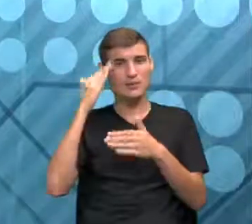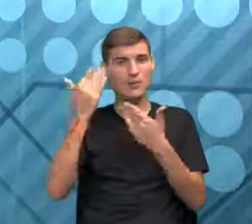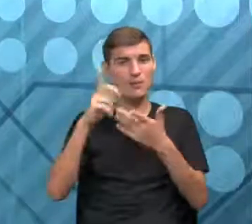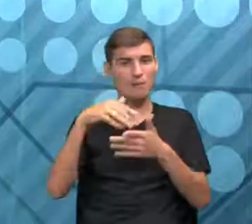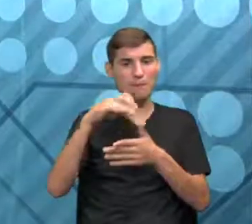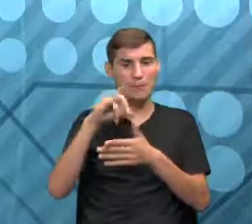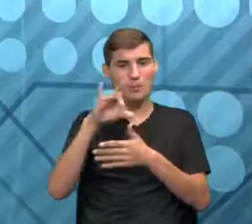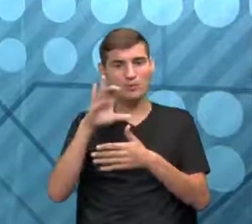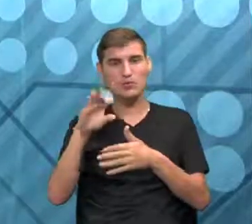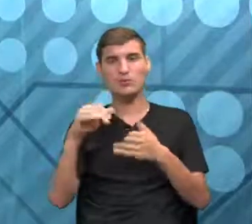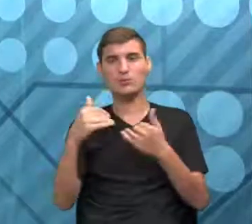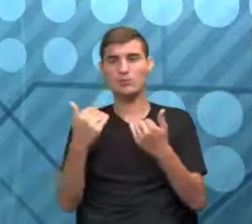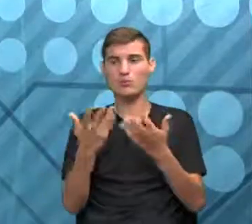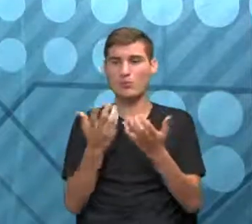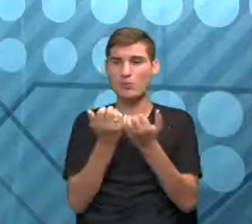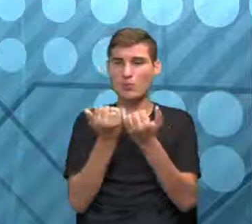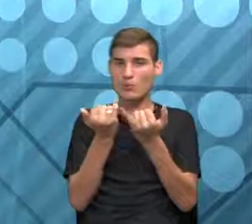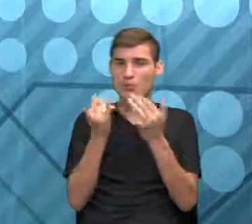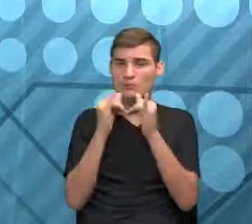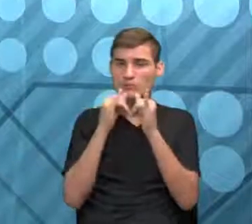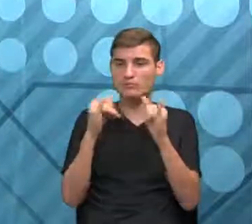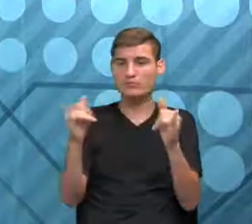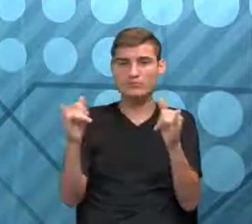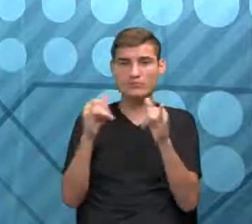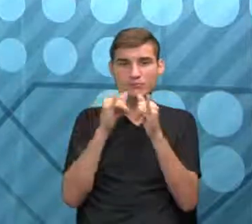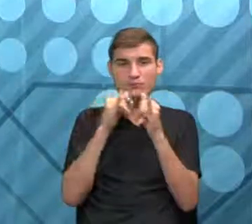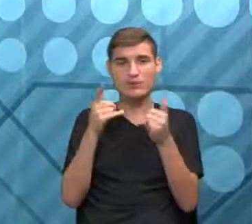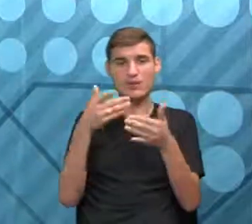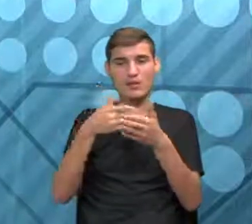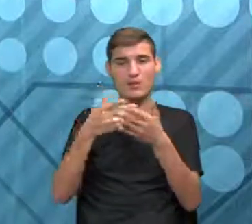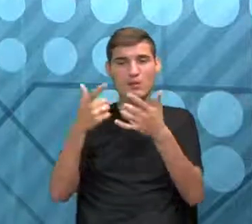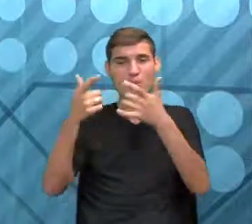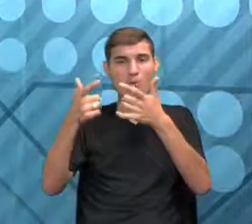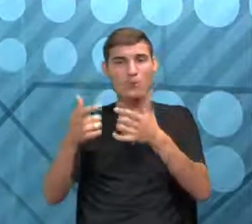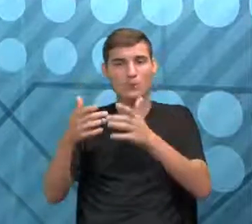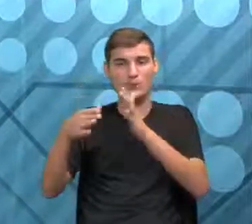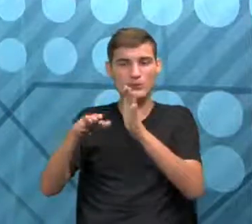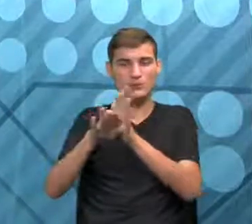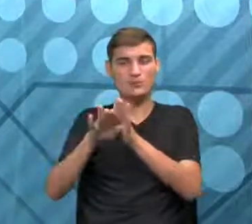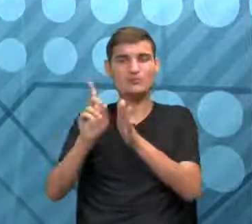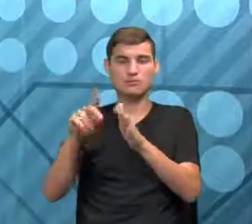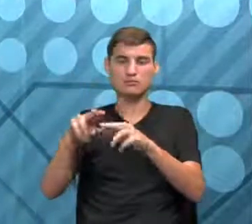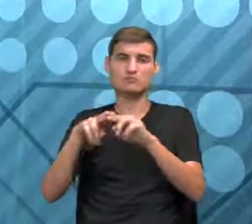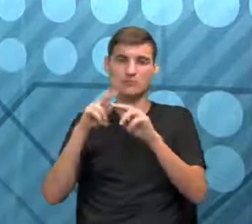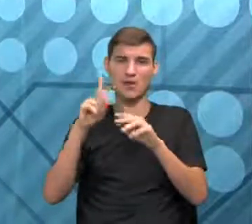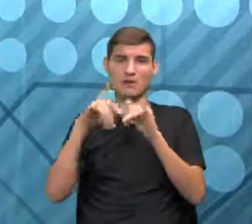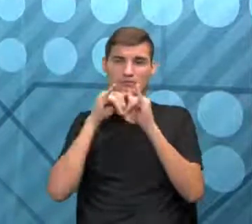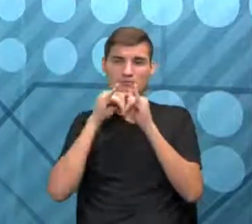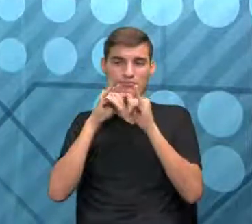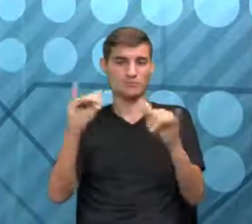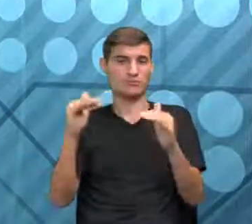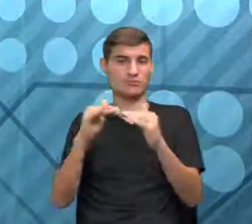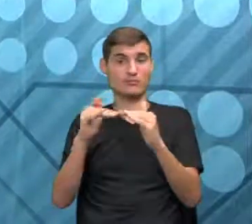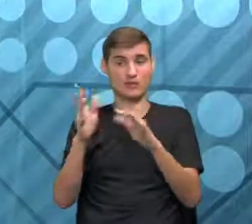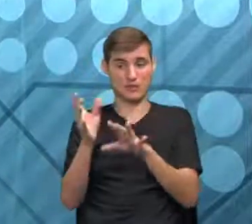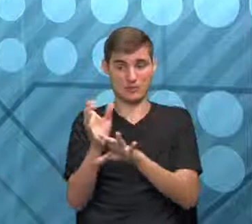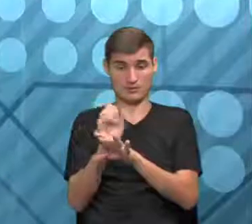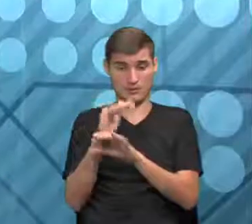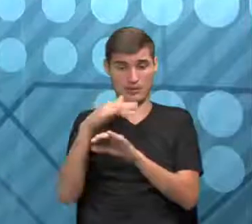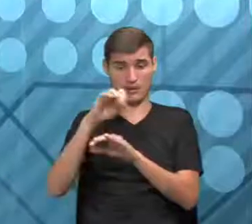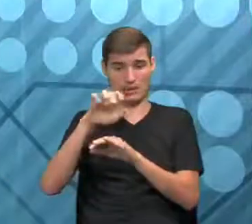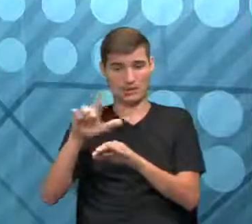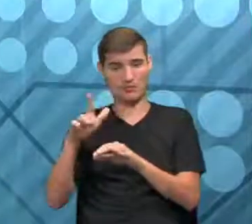é o canal, de quantos multipercursos chegaram, de como chegou o ruído, e isso é feito no receptor. Então ele recebe o canal,